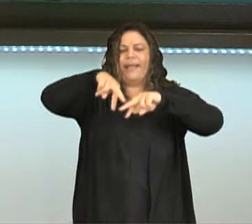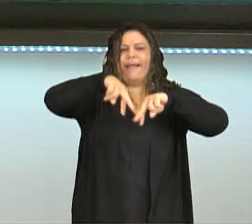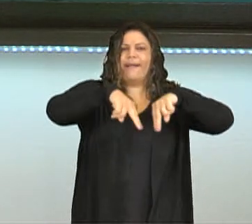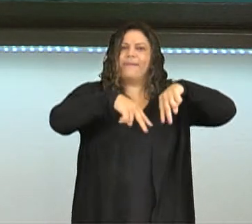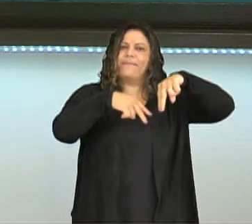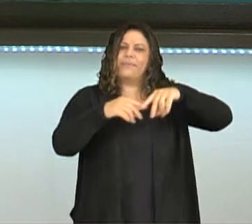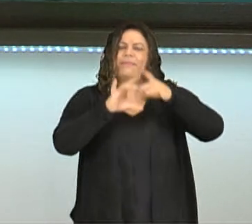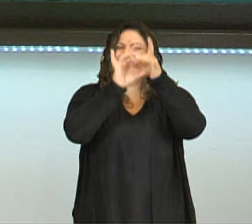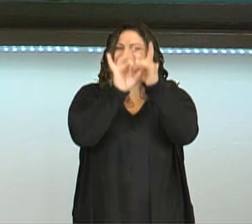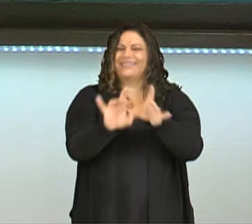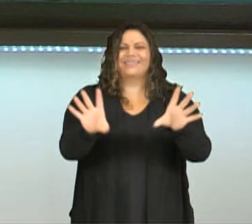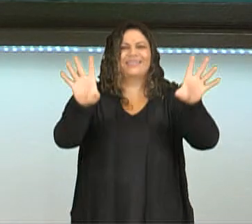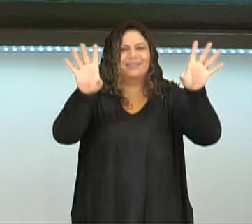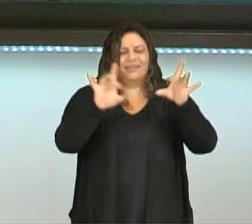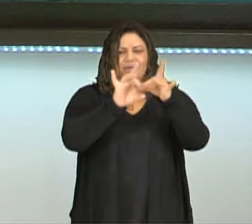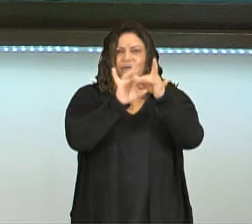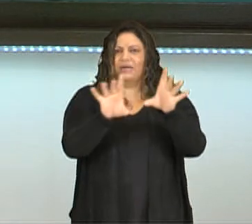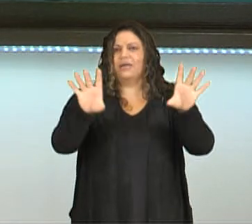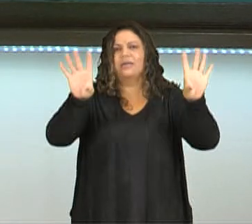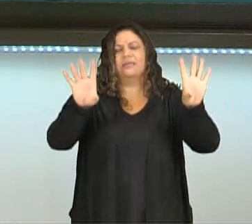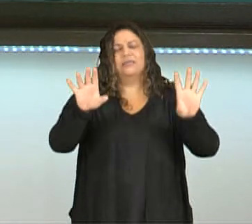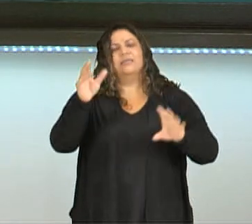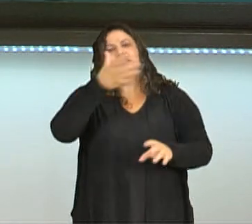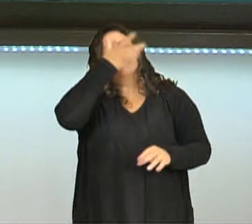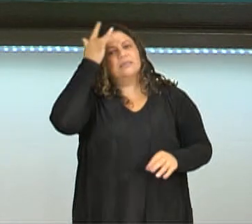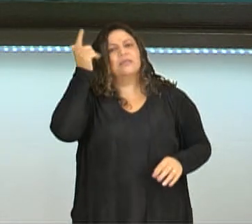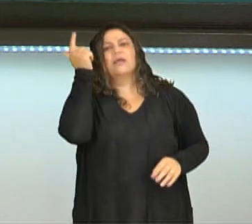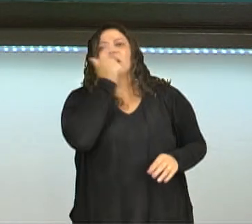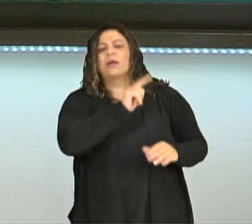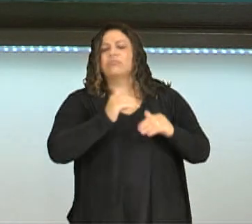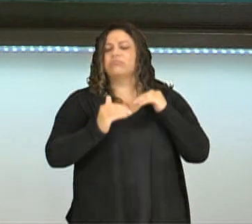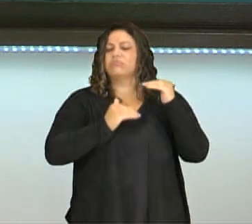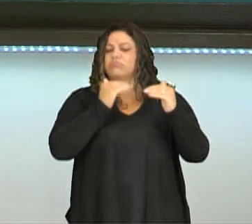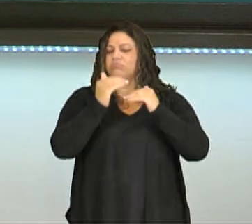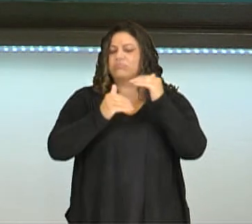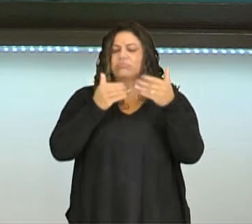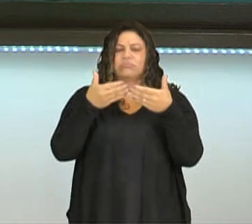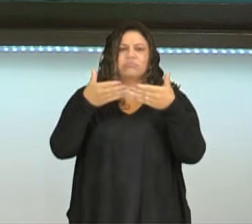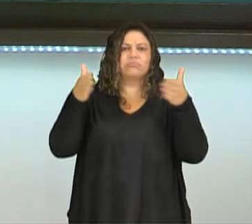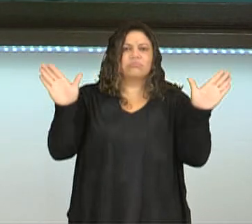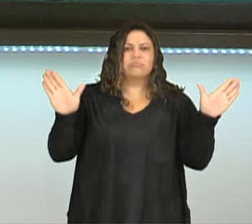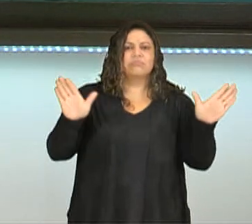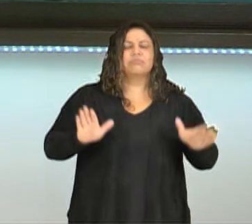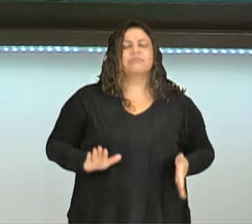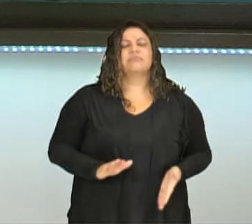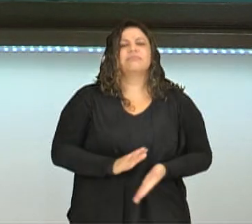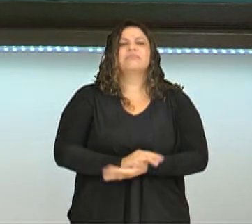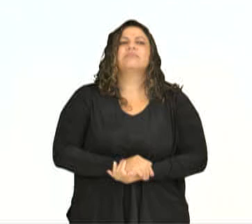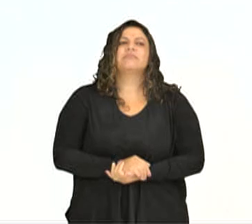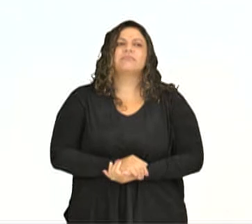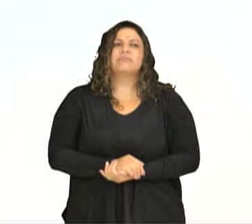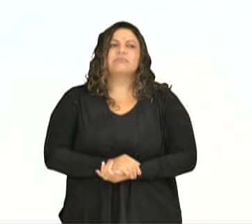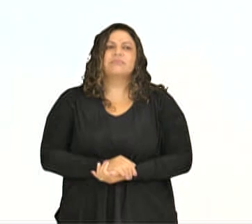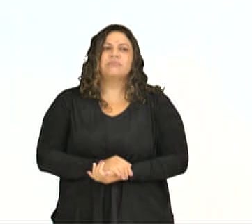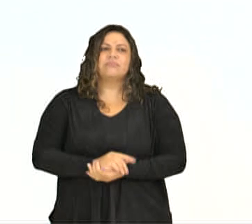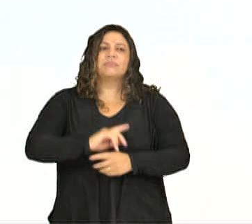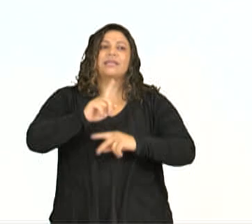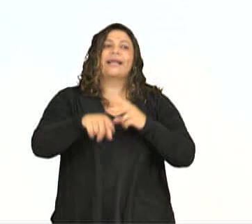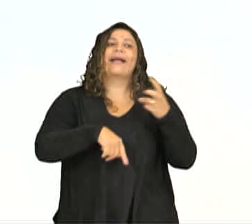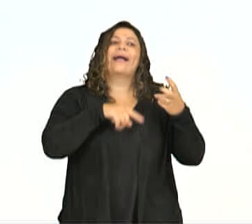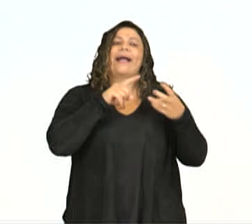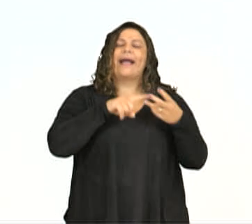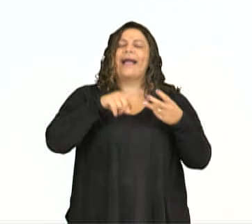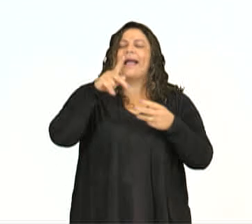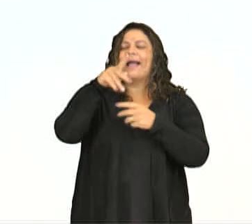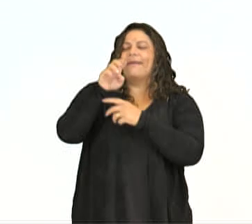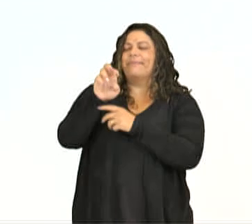mais livre, as pessoas conseguem ter uma evolução mais aberta dos passos. A valsa peruana, ela é